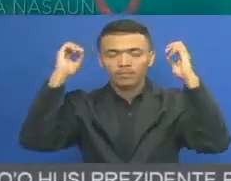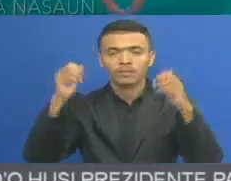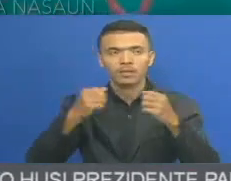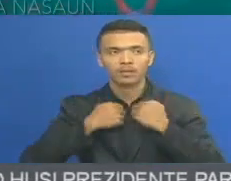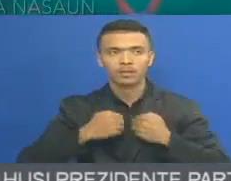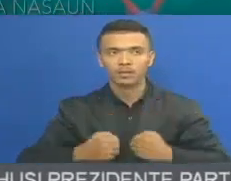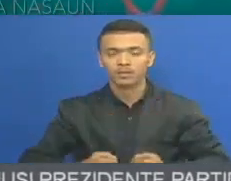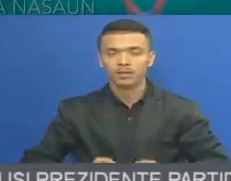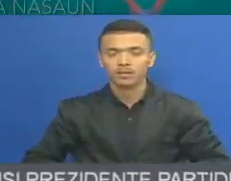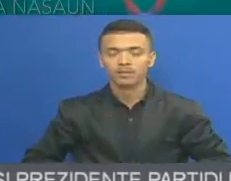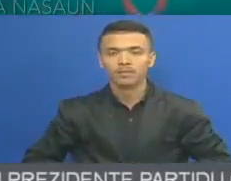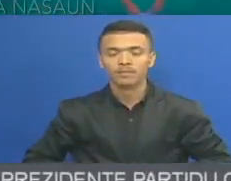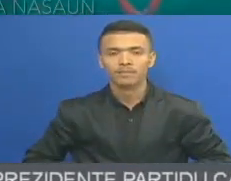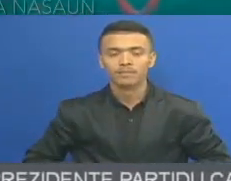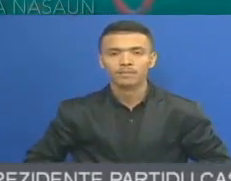Saúde,